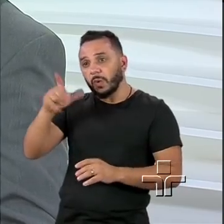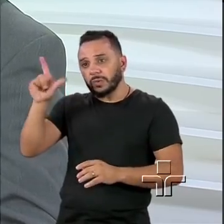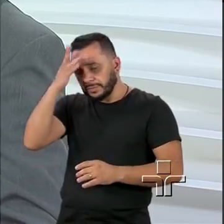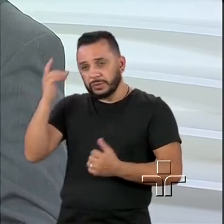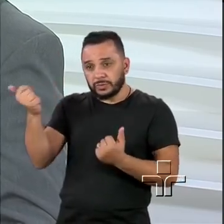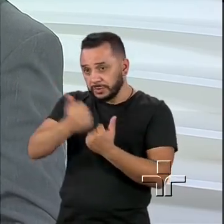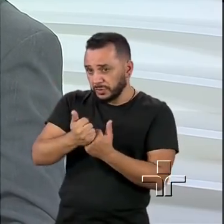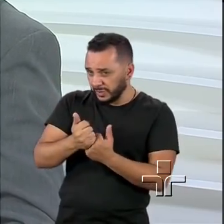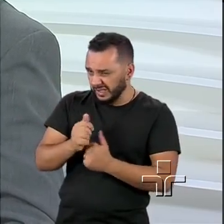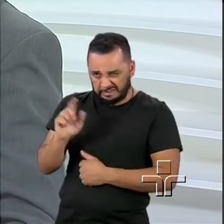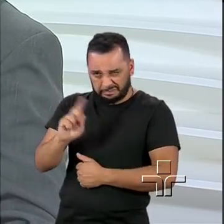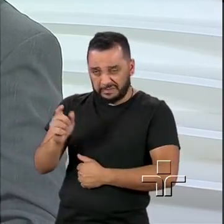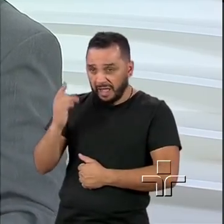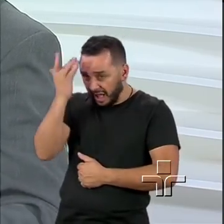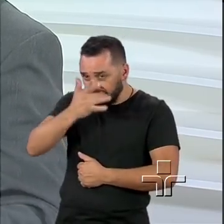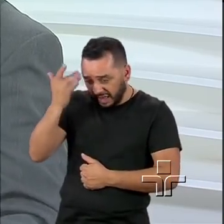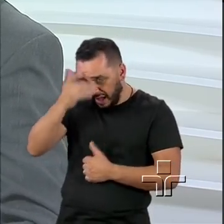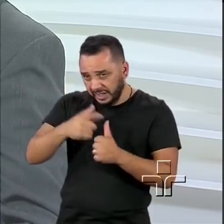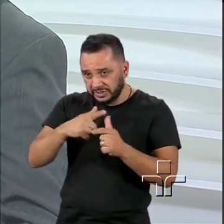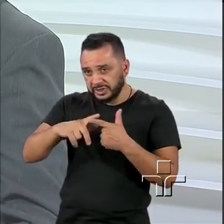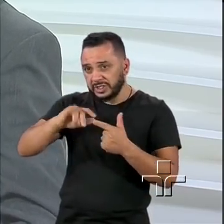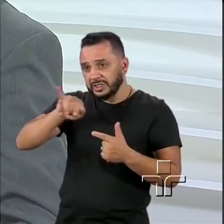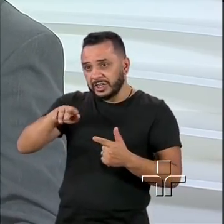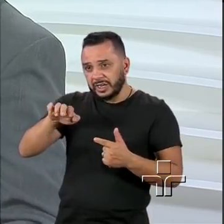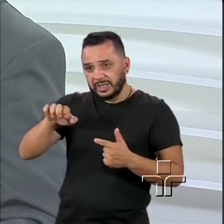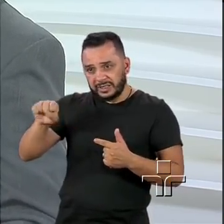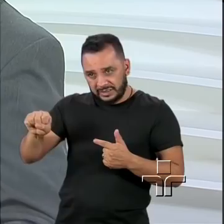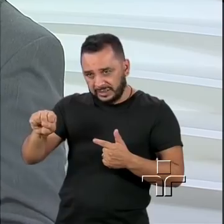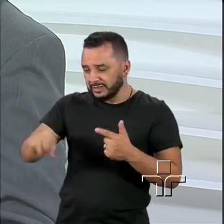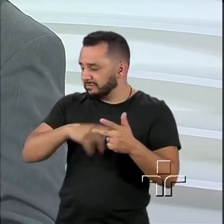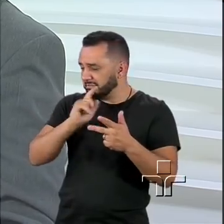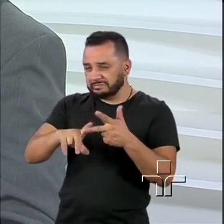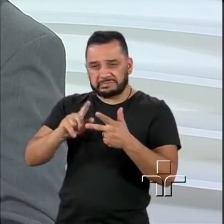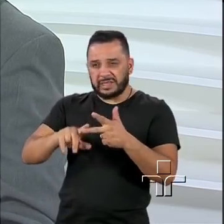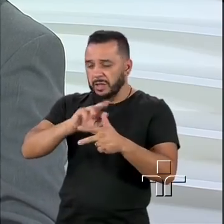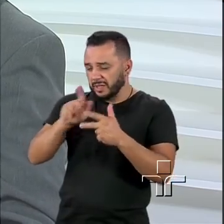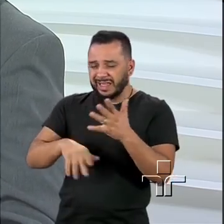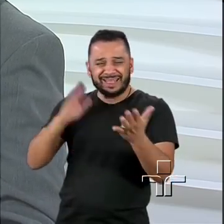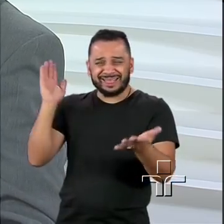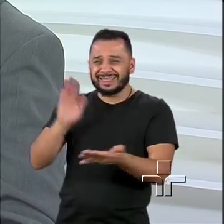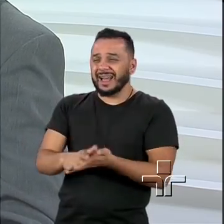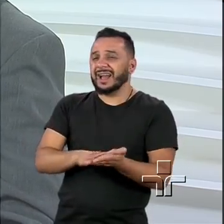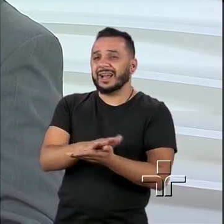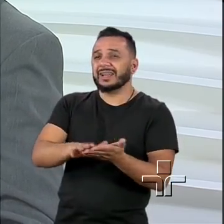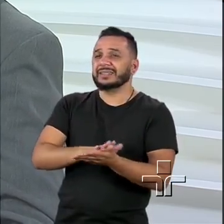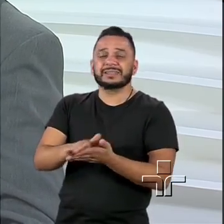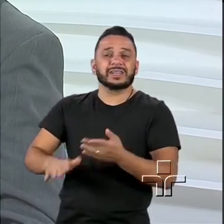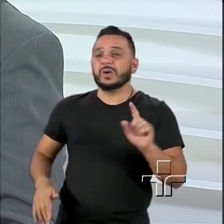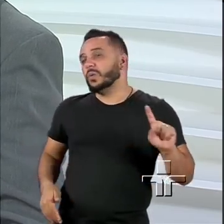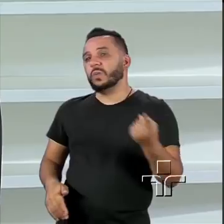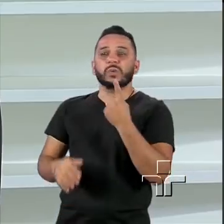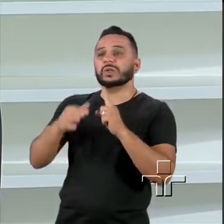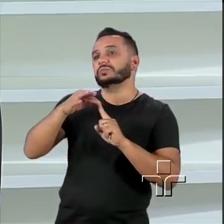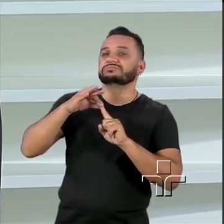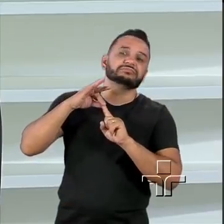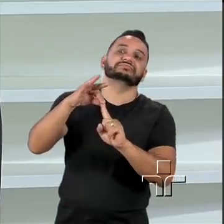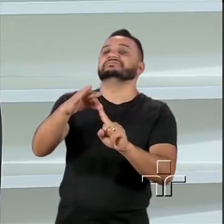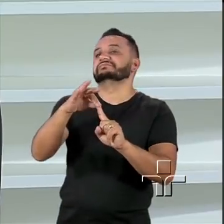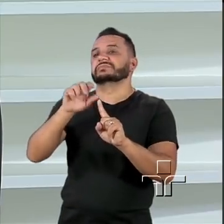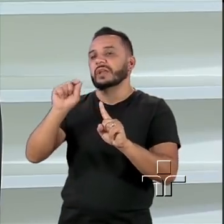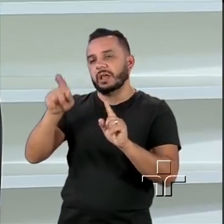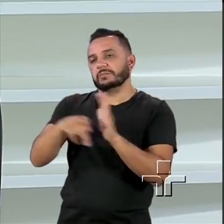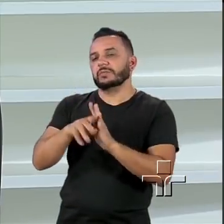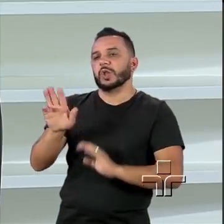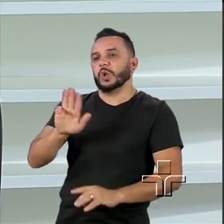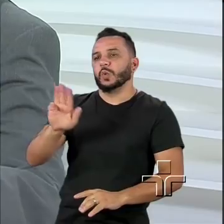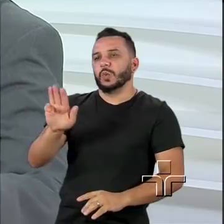o Haddad, nem o Jacques Wagner, nem ninguém. A única possibilidade de nossa candidatura chama-se Luiz Inácio Lula da Silva. Você vai lá,